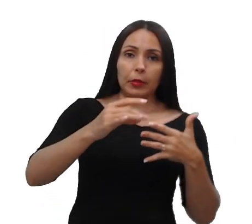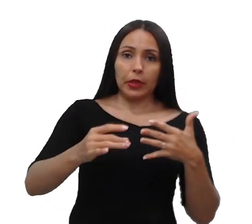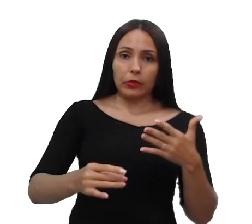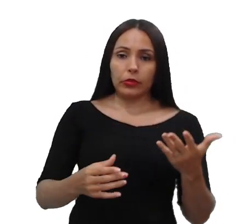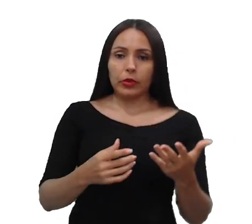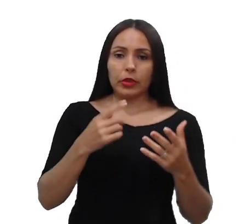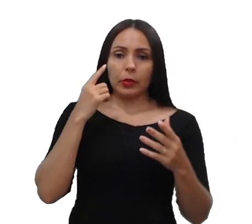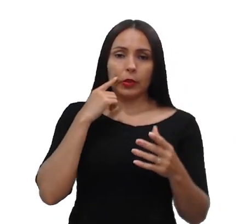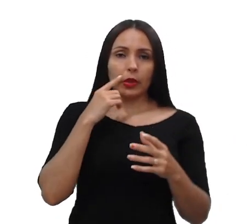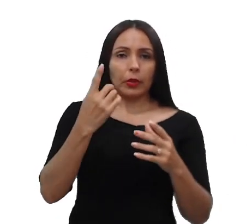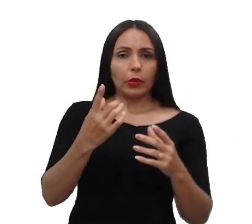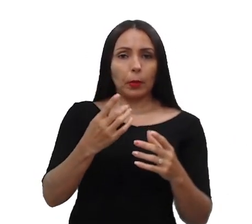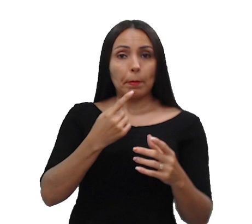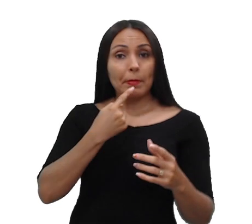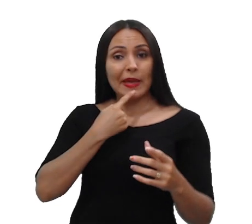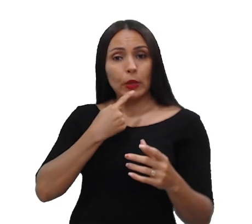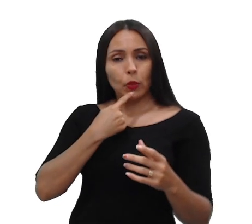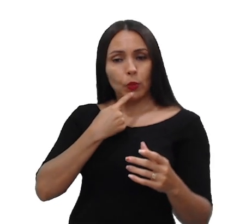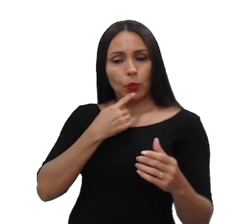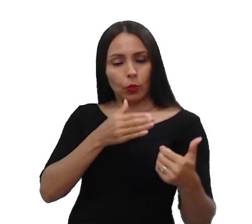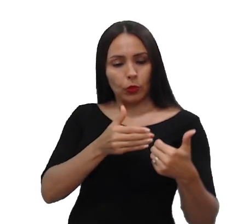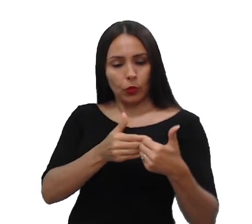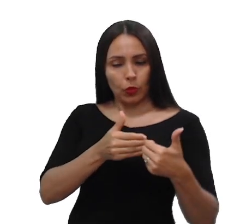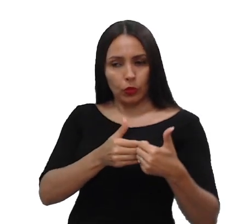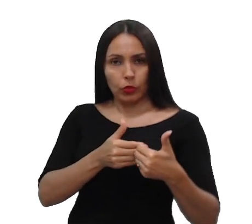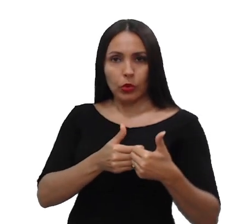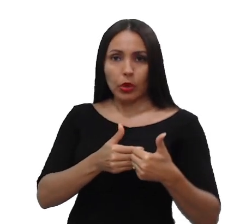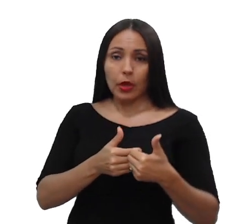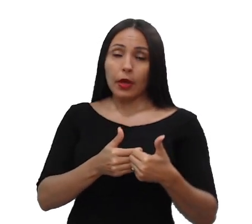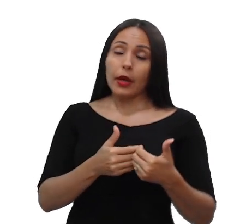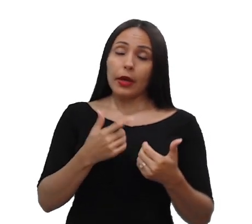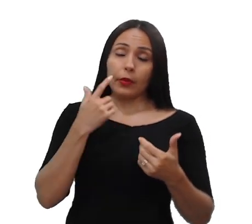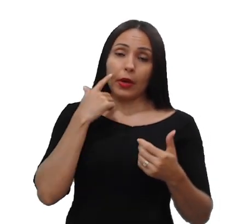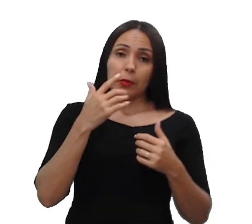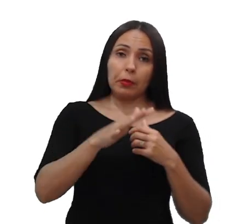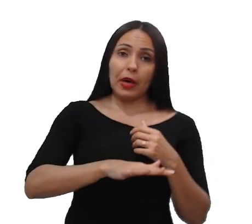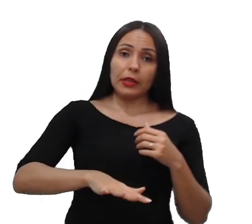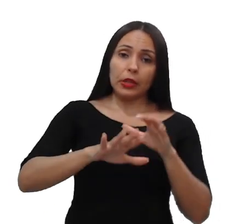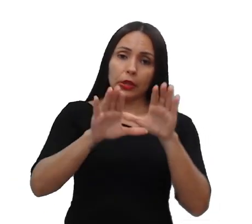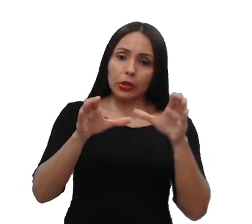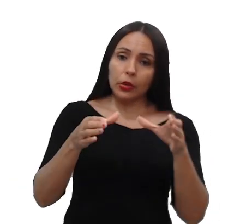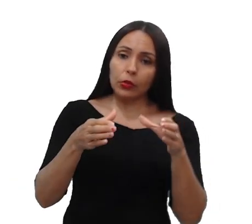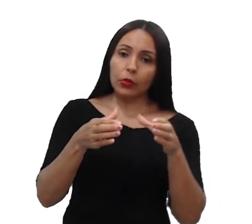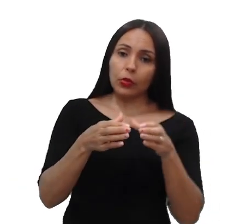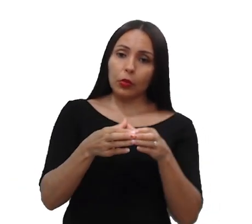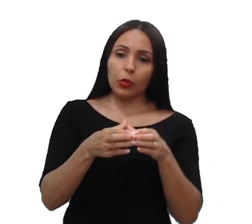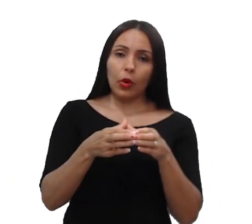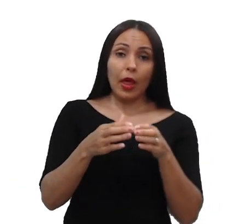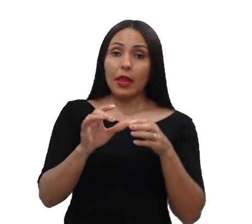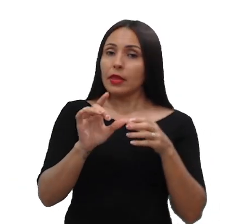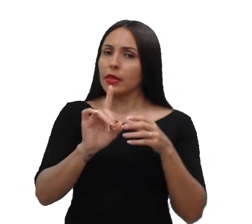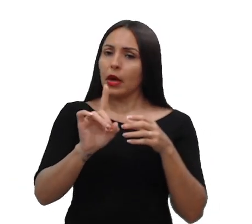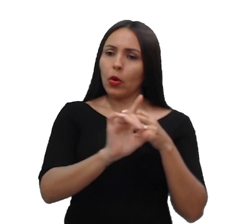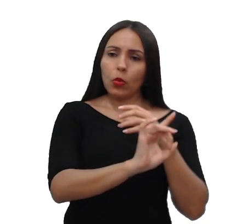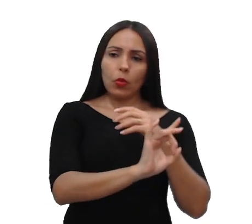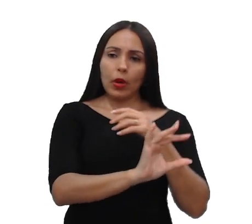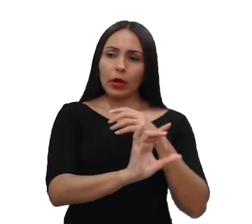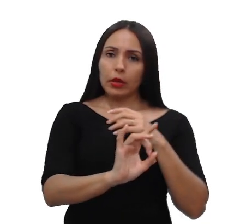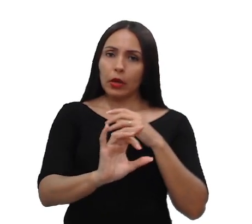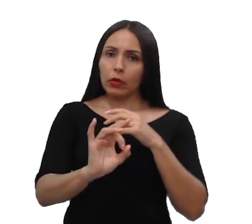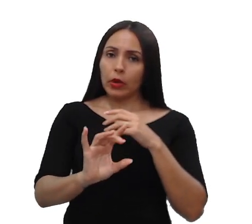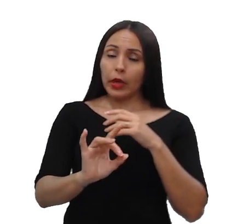posicionados um perto do outro, eles são vistos como uma parte de um grupo e não individualmente. Então,